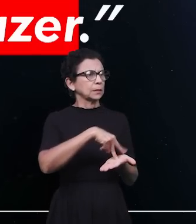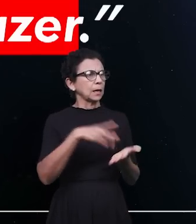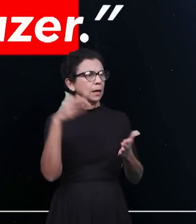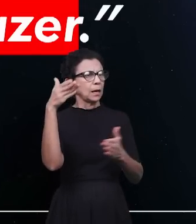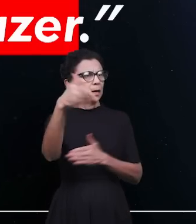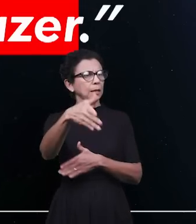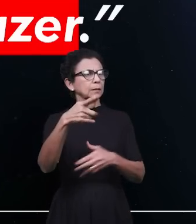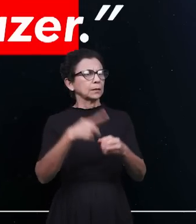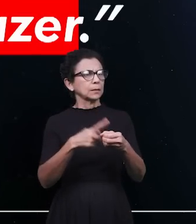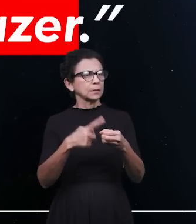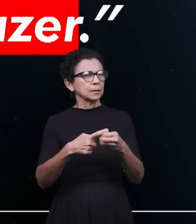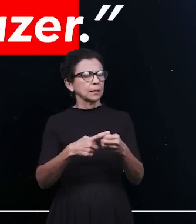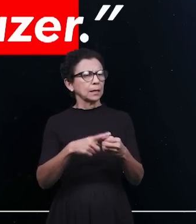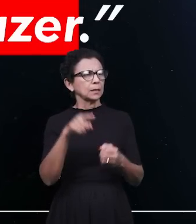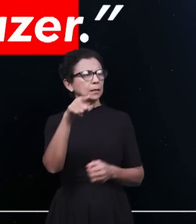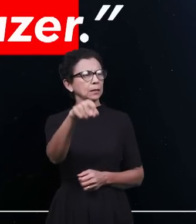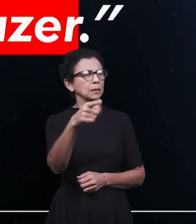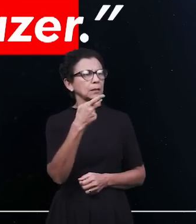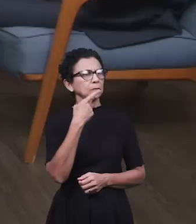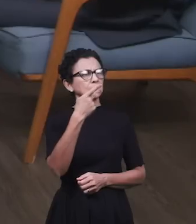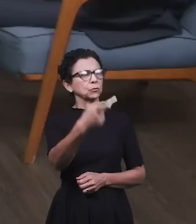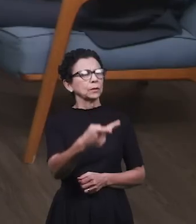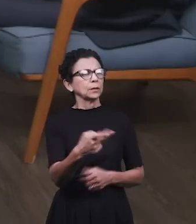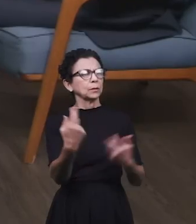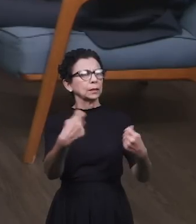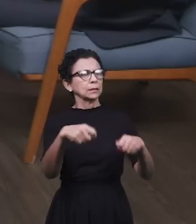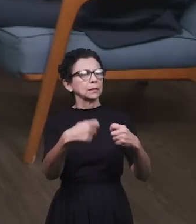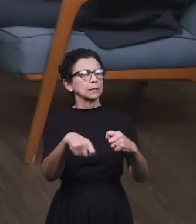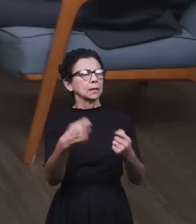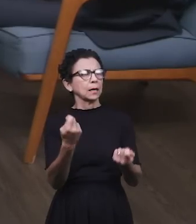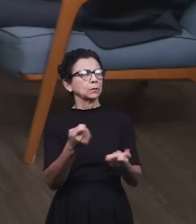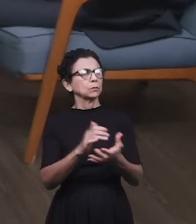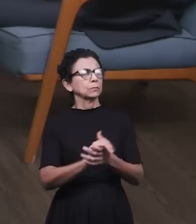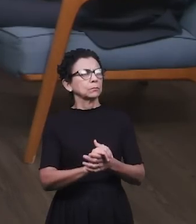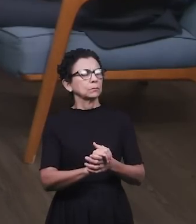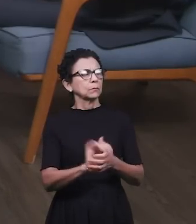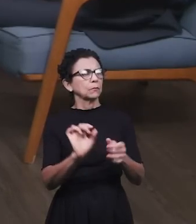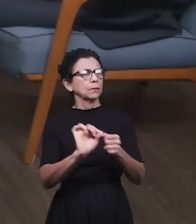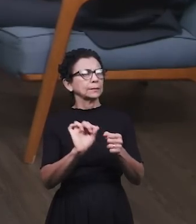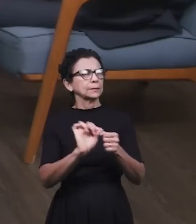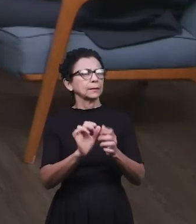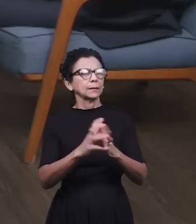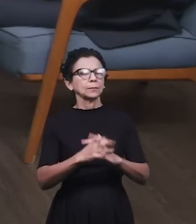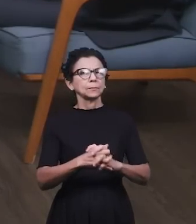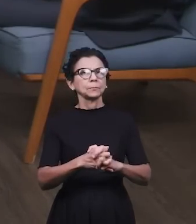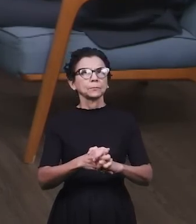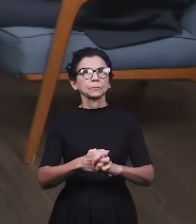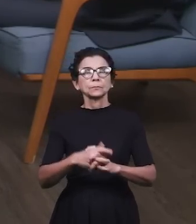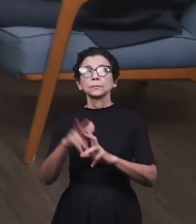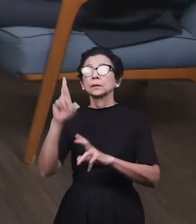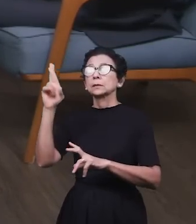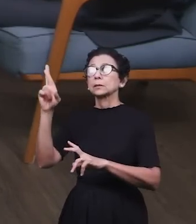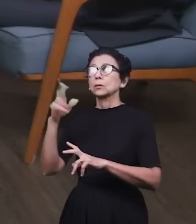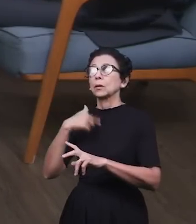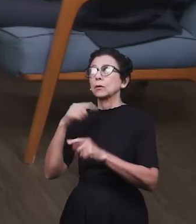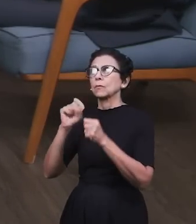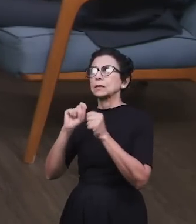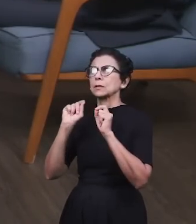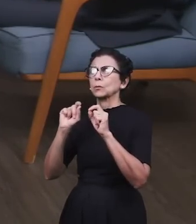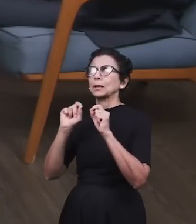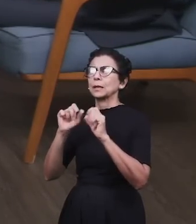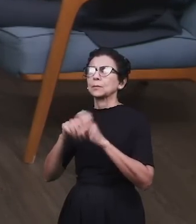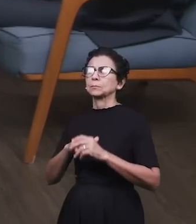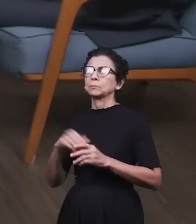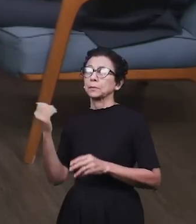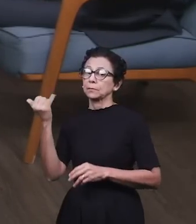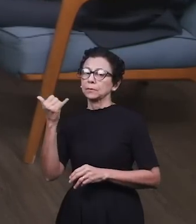te será dito o que te convém fazer. Quando o homem abre o coração, e quando o homem pergunta: Senhor, é para fazer o quê? Ele diz, ele diz. E